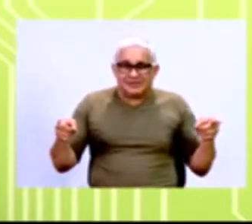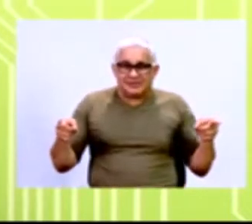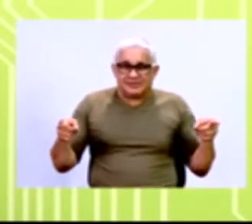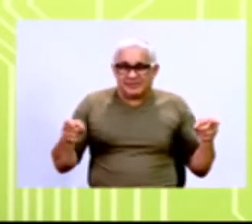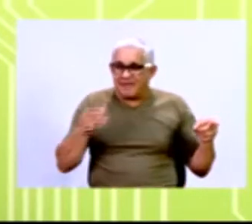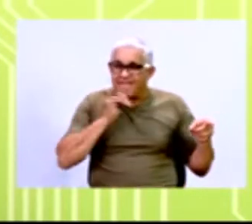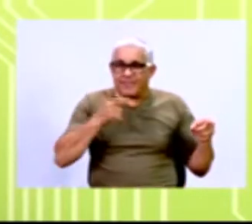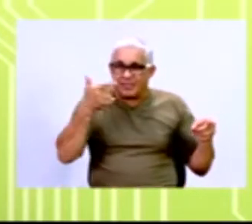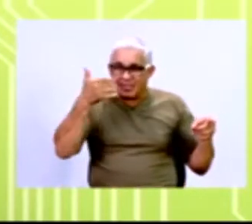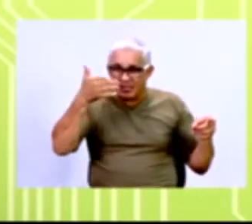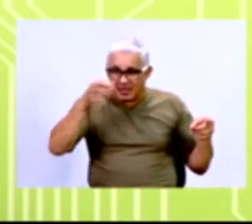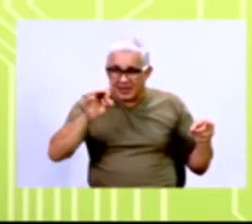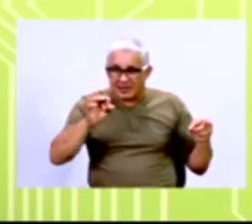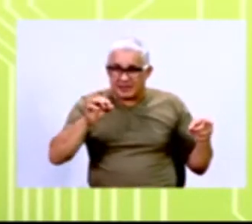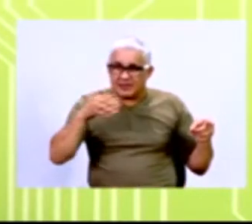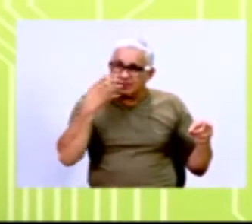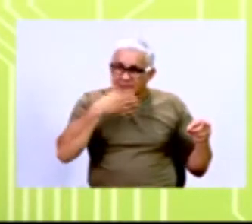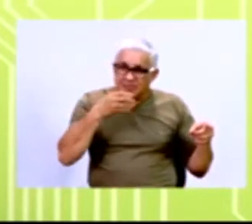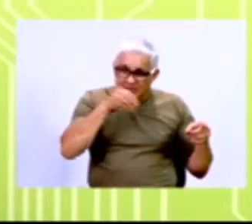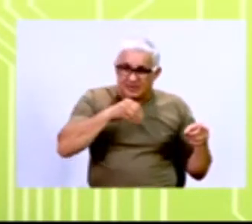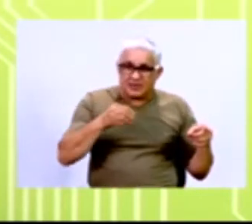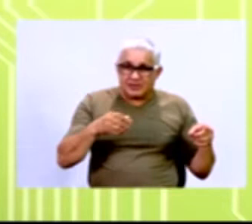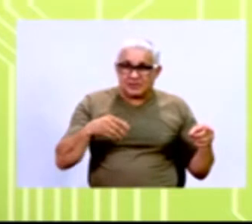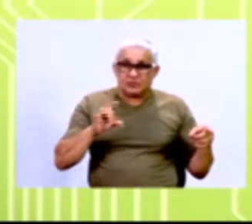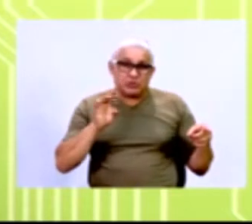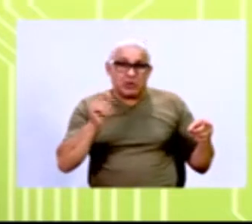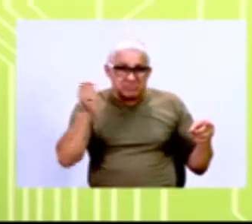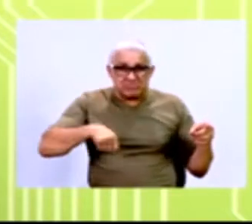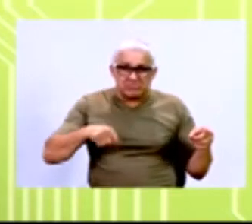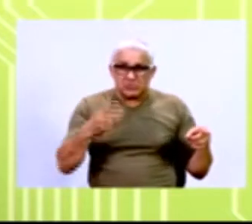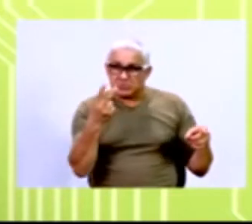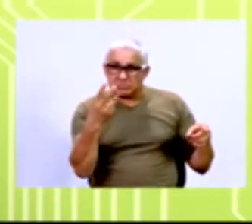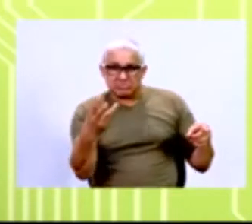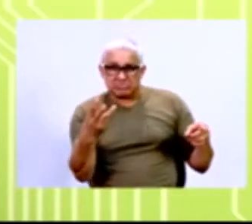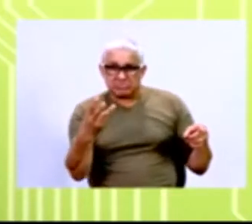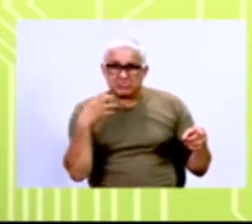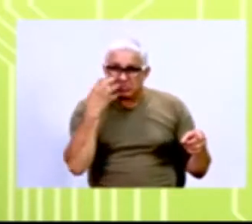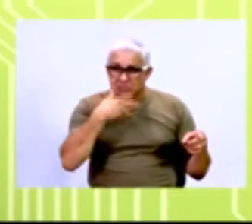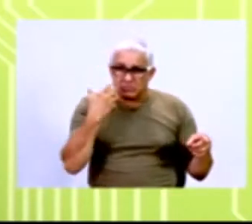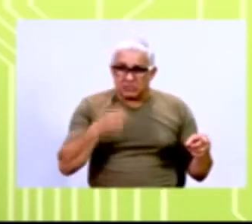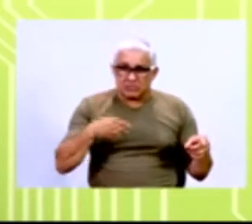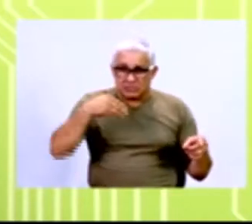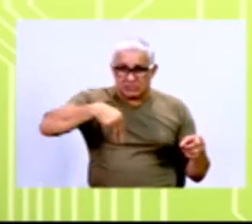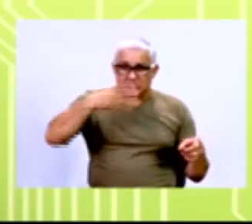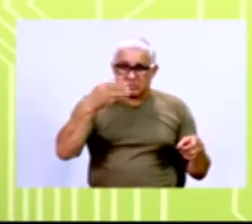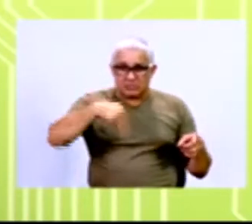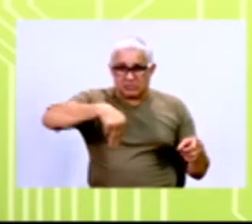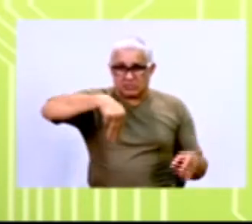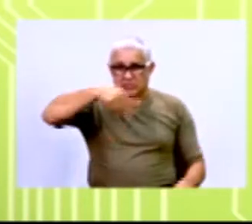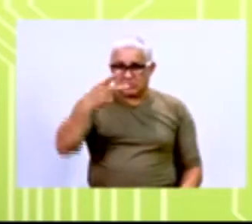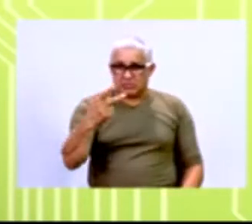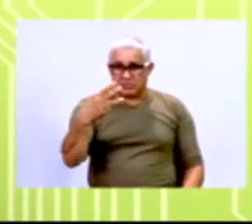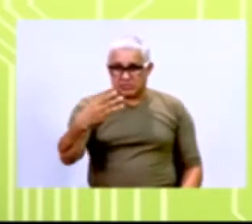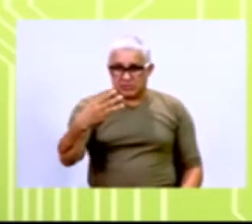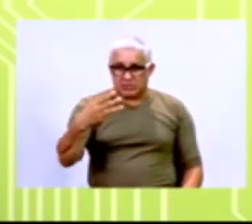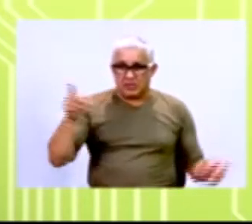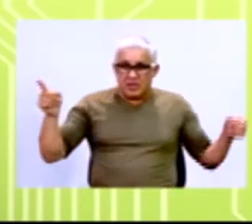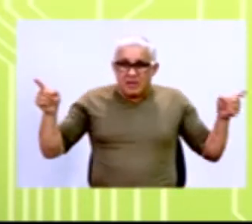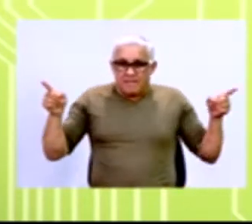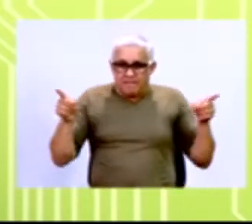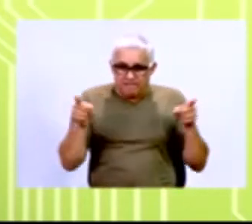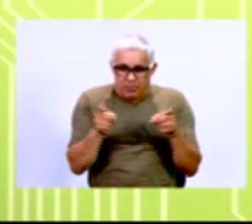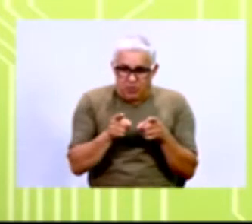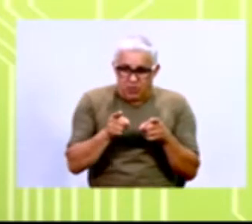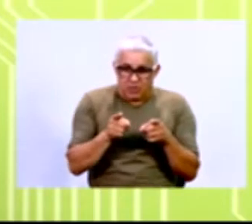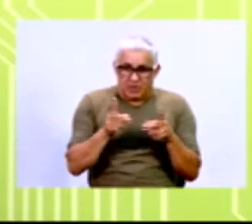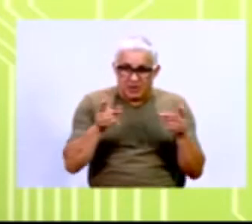10 músicas, você vai ter 2, 3. Então, o MP3 ele reduz bastante esse tamanho da música. Então, ele é